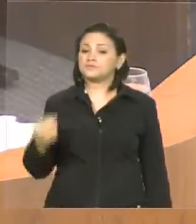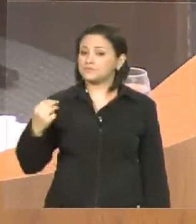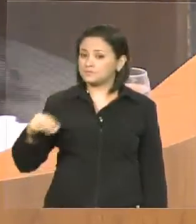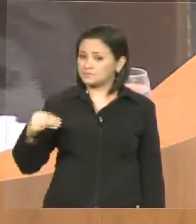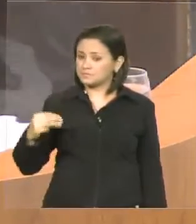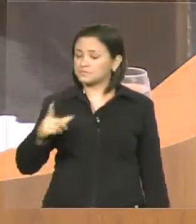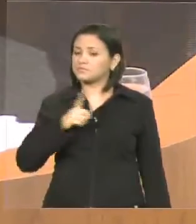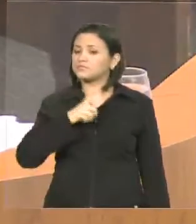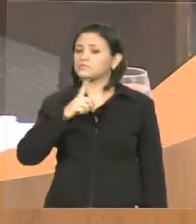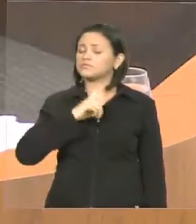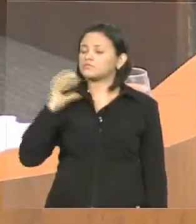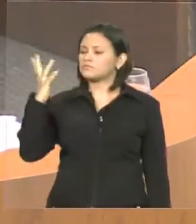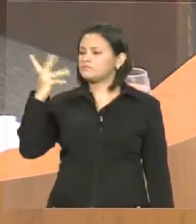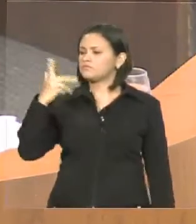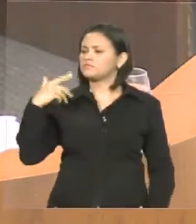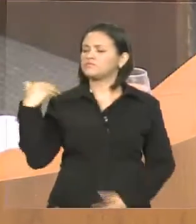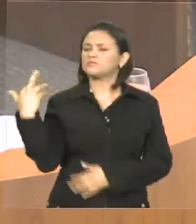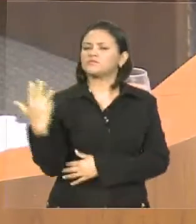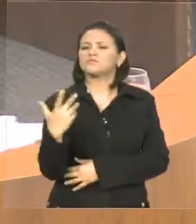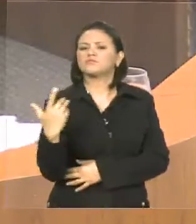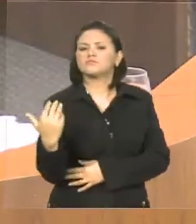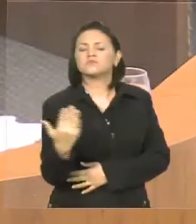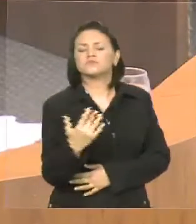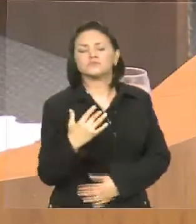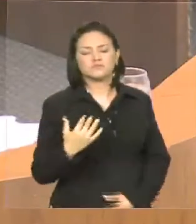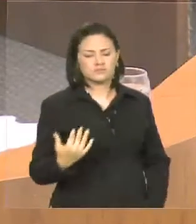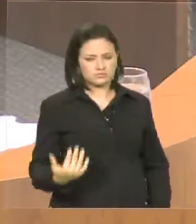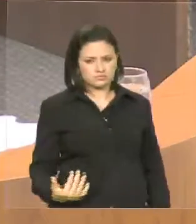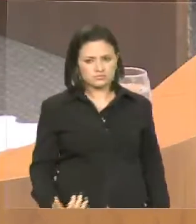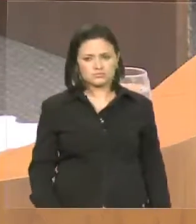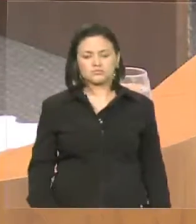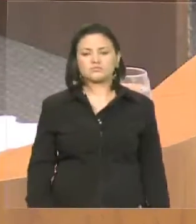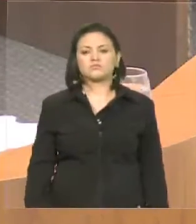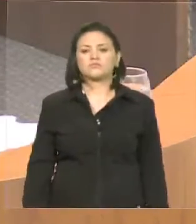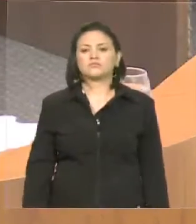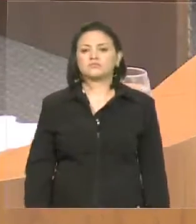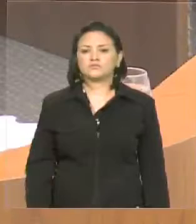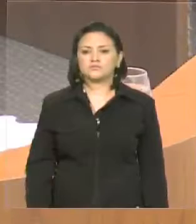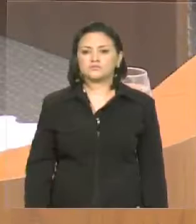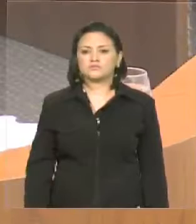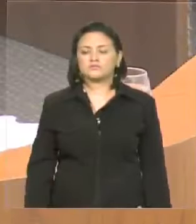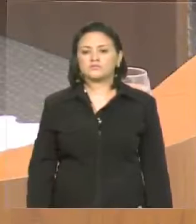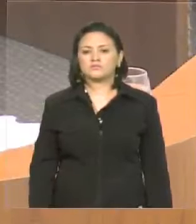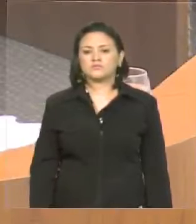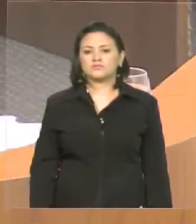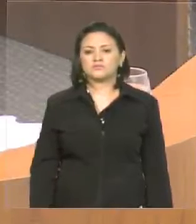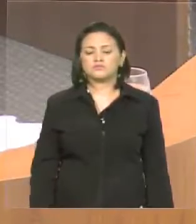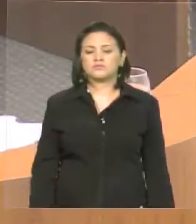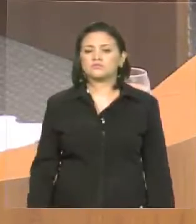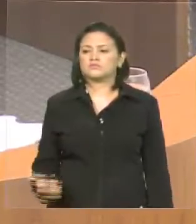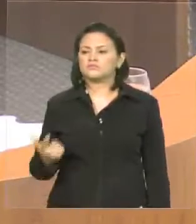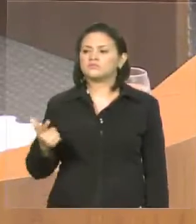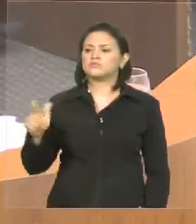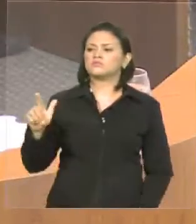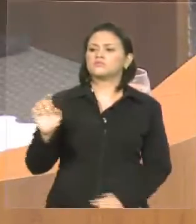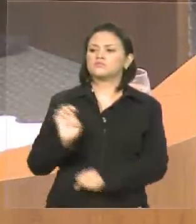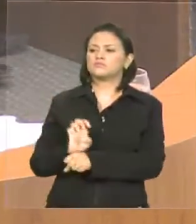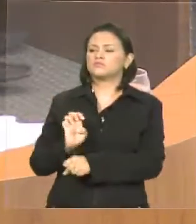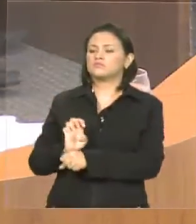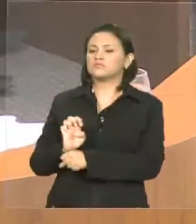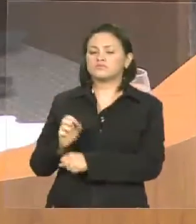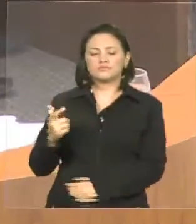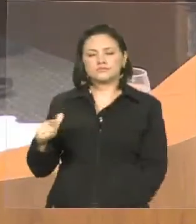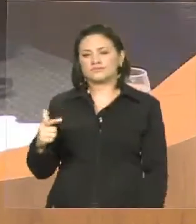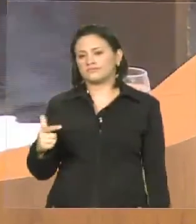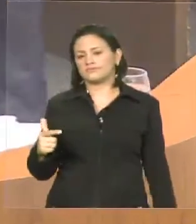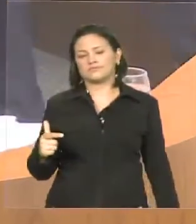belezas naturais, que nenhum outro estado do Brasil possui, convivendo ao mesmo tempo com os lençóis maranhenses,